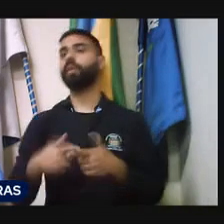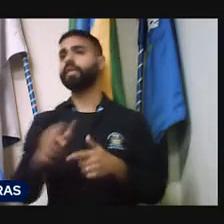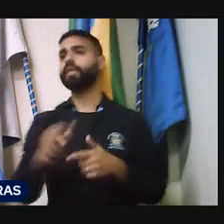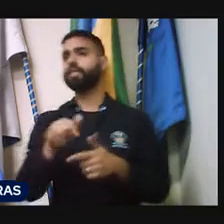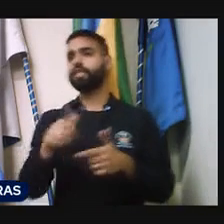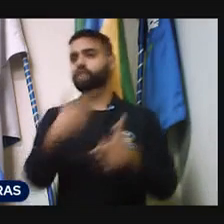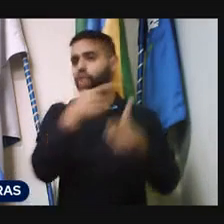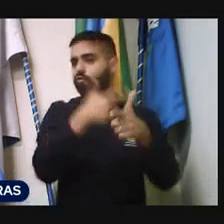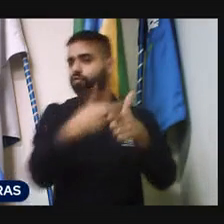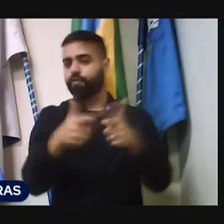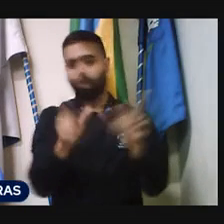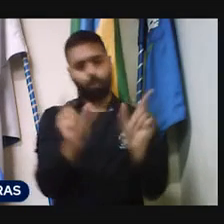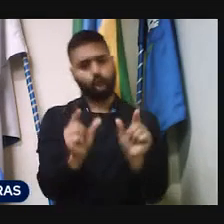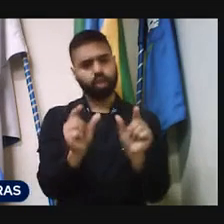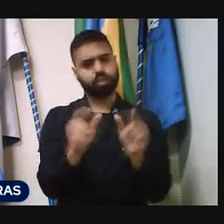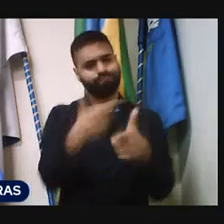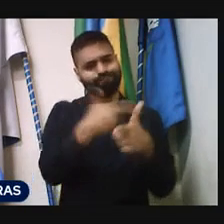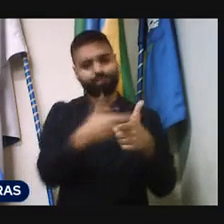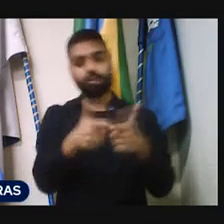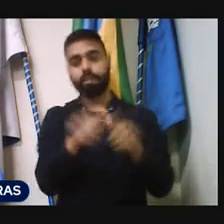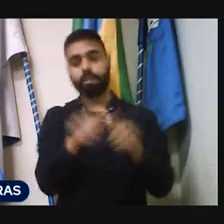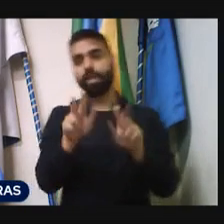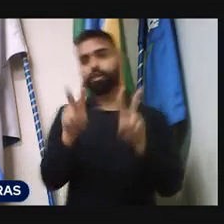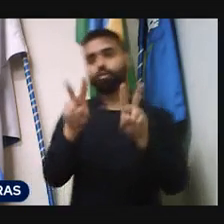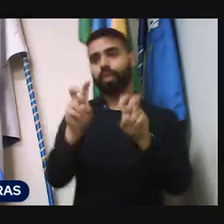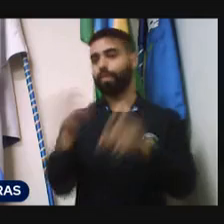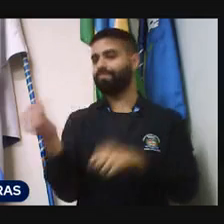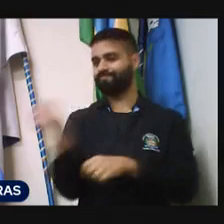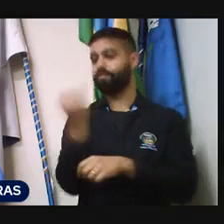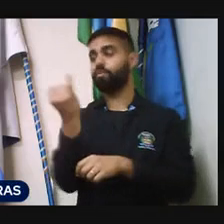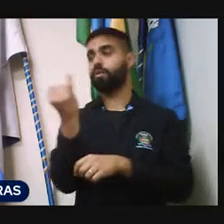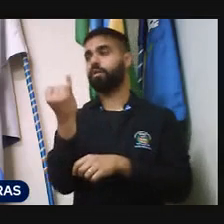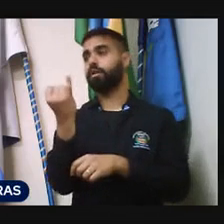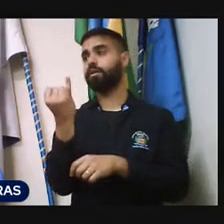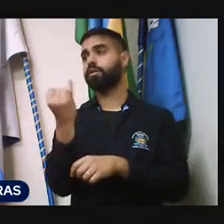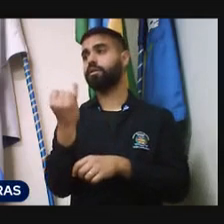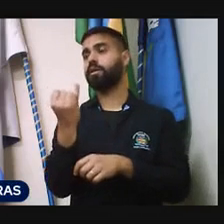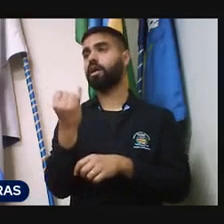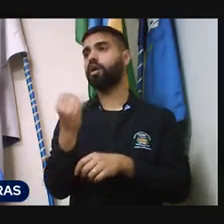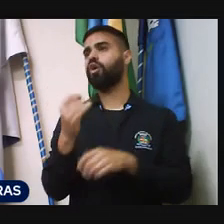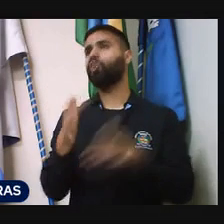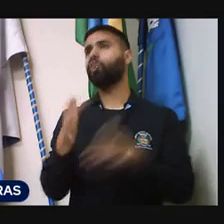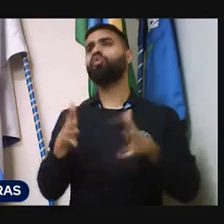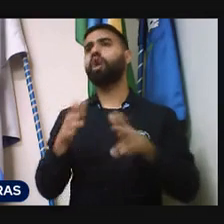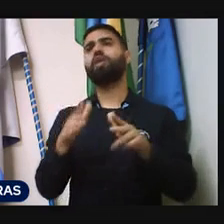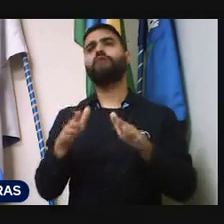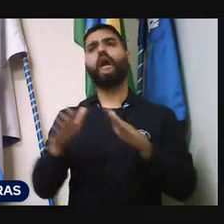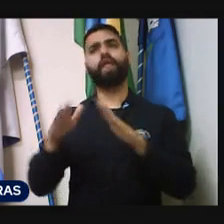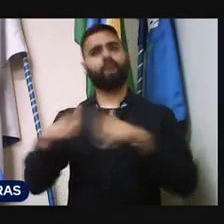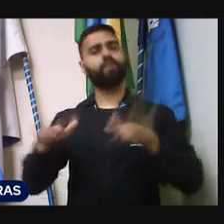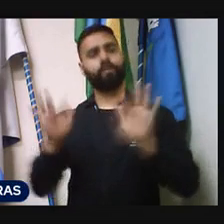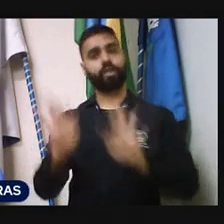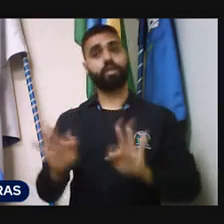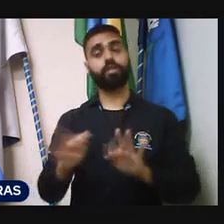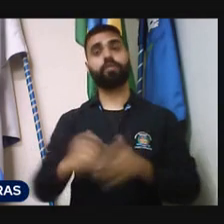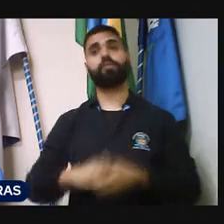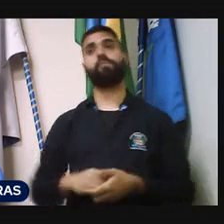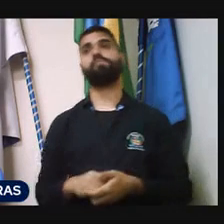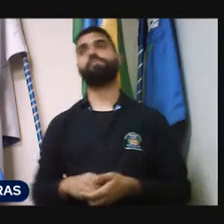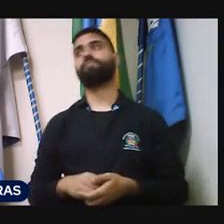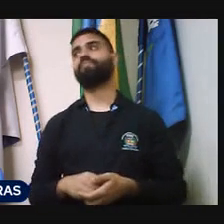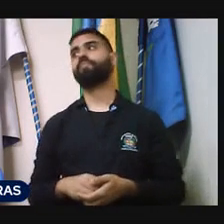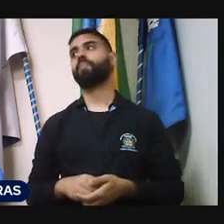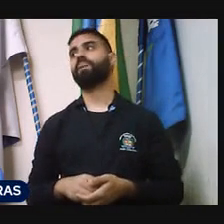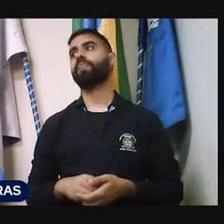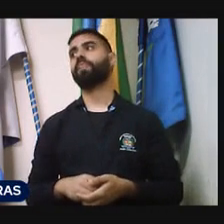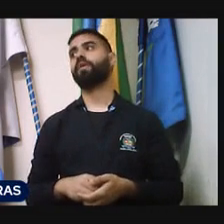o pouco que tem mais de vídeo com um tema tão nobre quanto esse fica os que estamos todos satisfeito então Presidente e